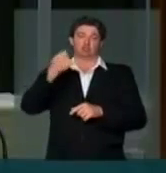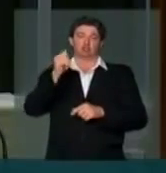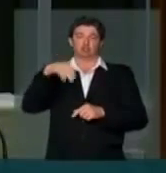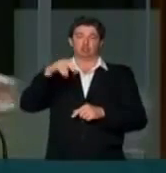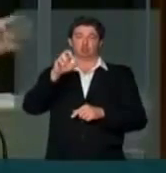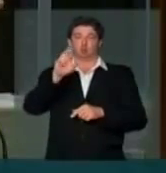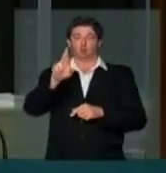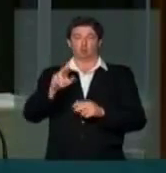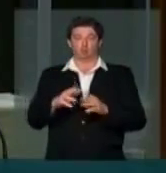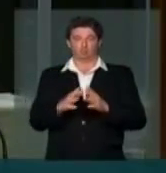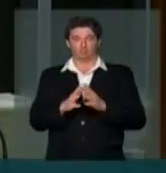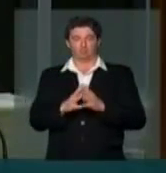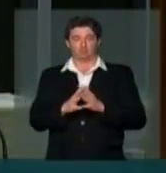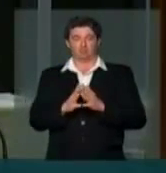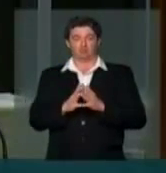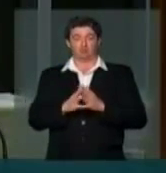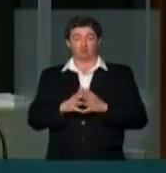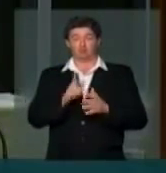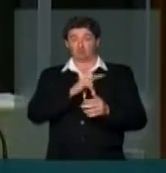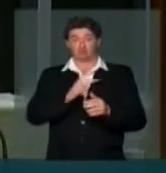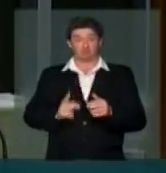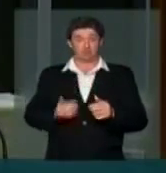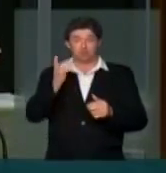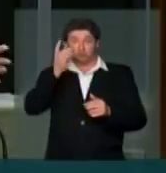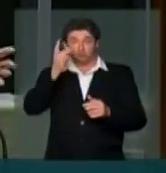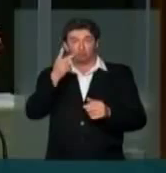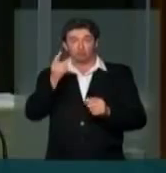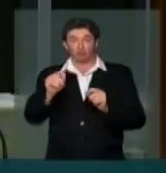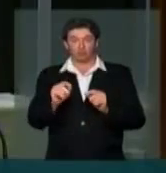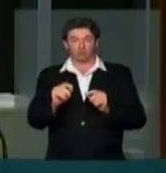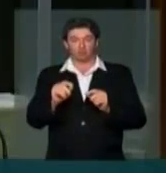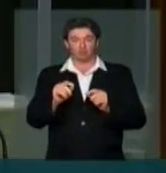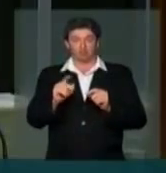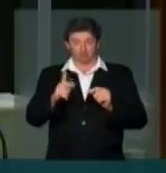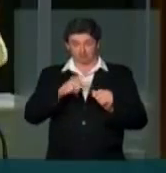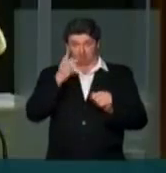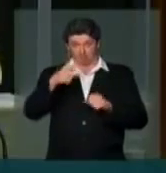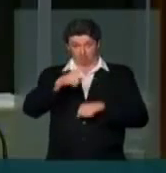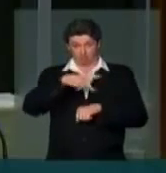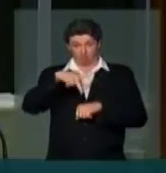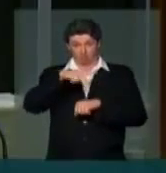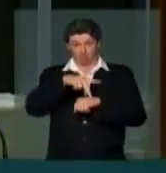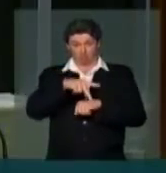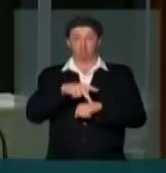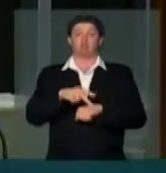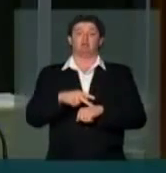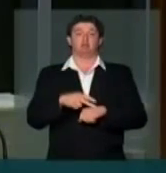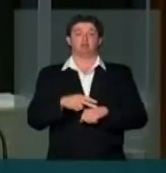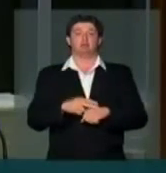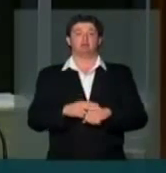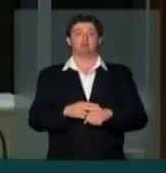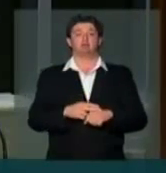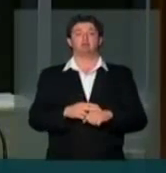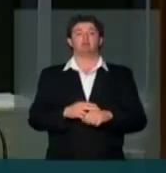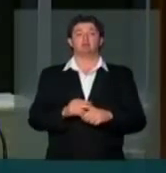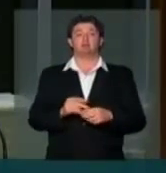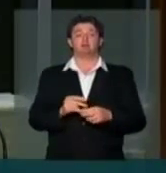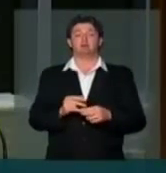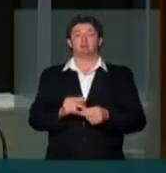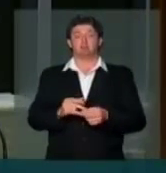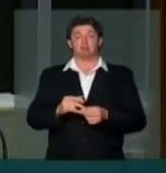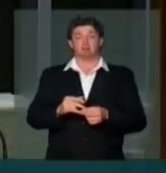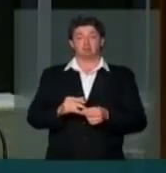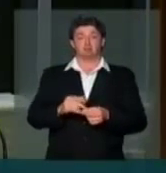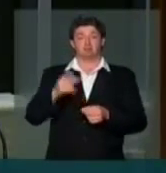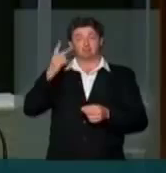Janot. O que é que dizia a presidente Dilma ao falar do país com quem para quem